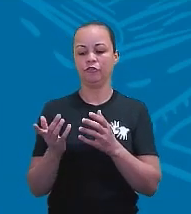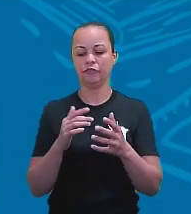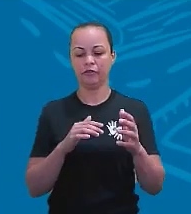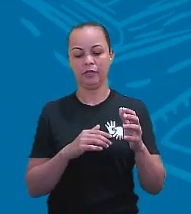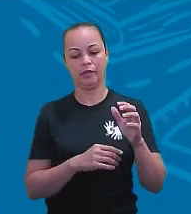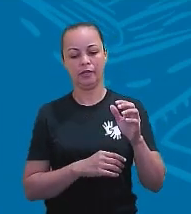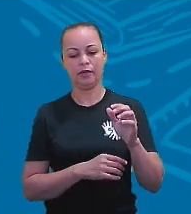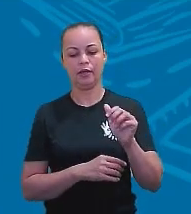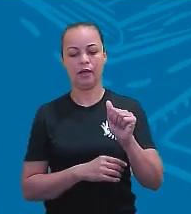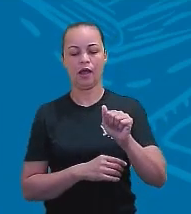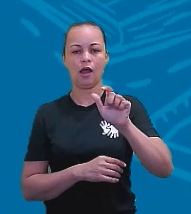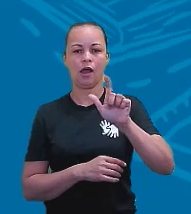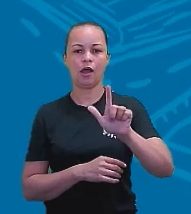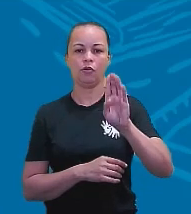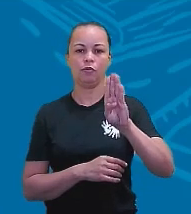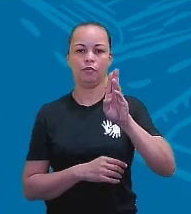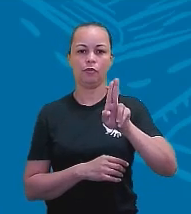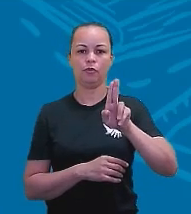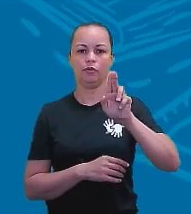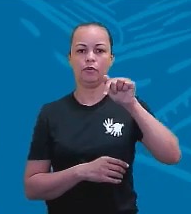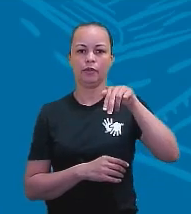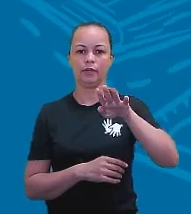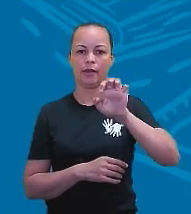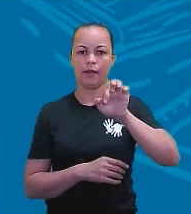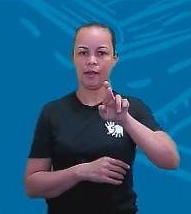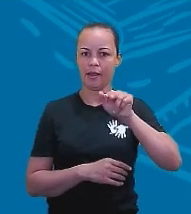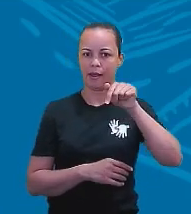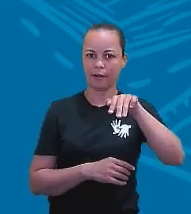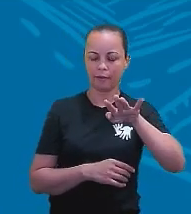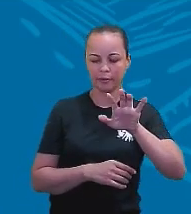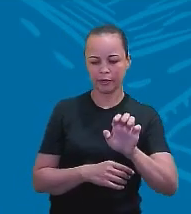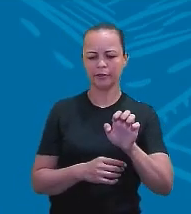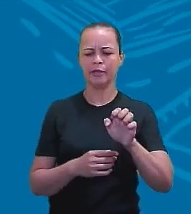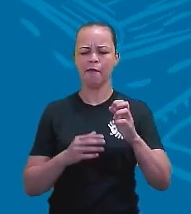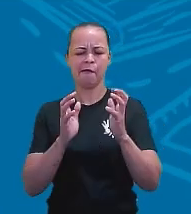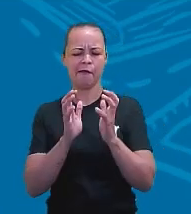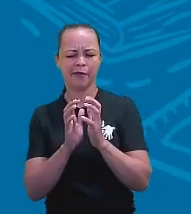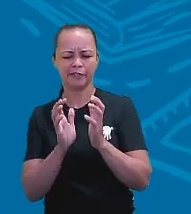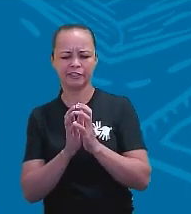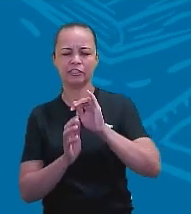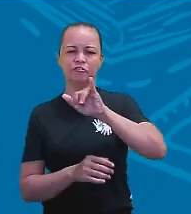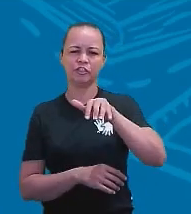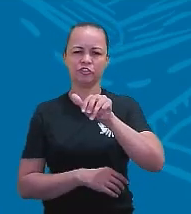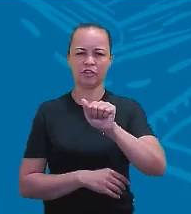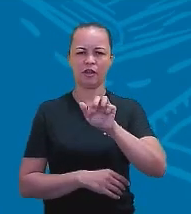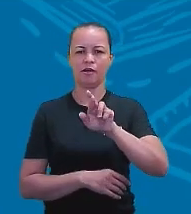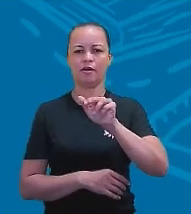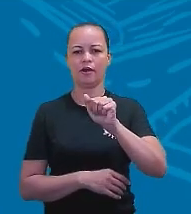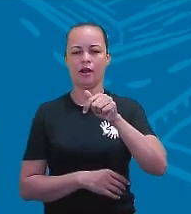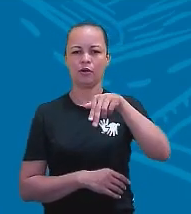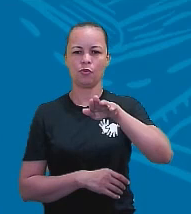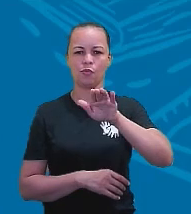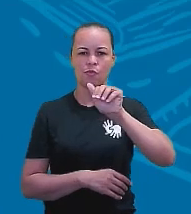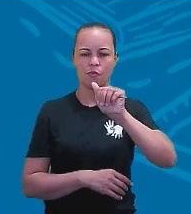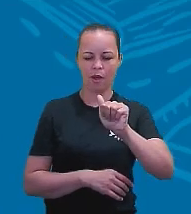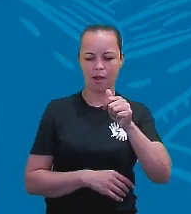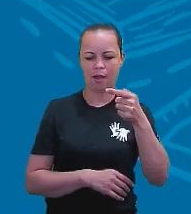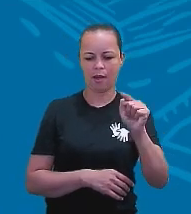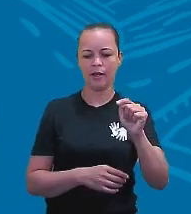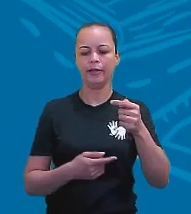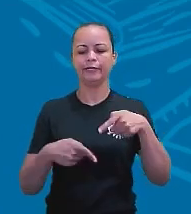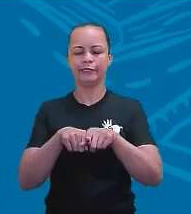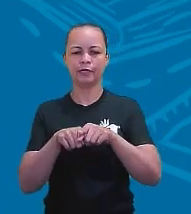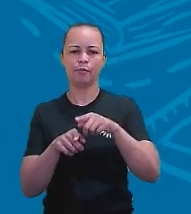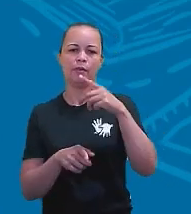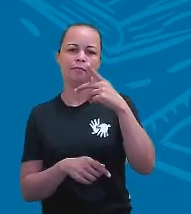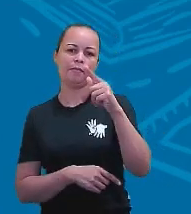Recife Jaraguá e Paulo Afonso. Gente, é muita história que tem sobre essas linhas ferroviárias. A empresa também